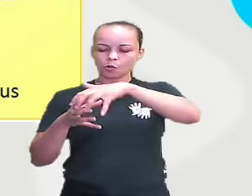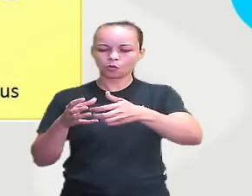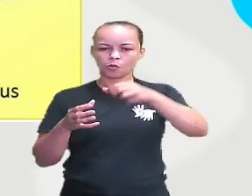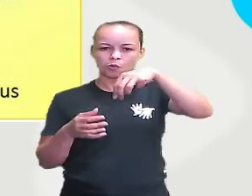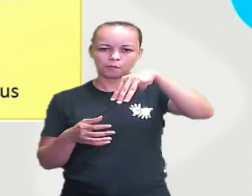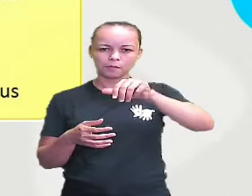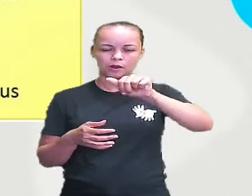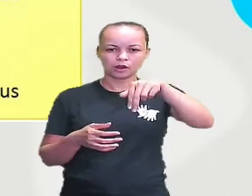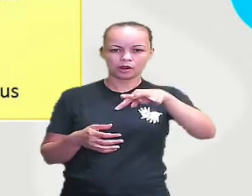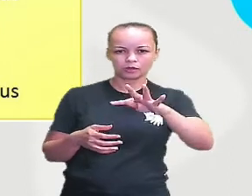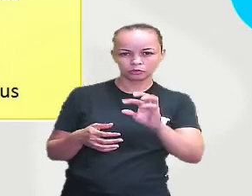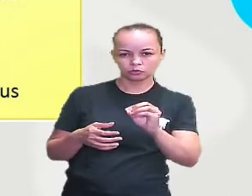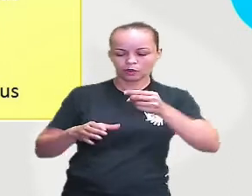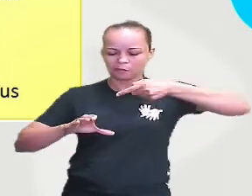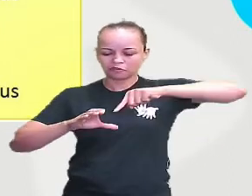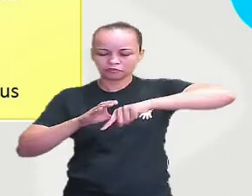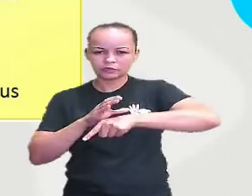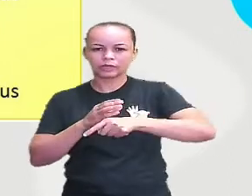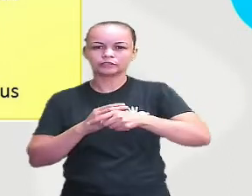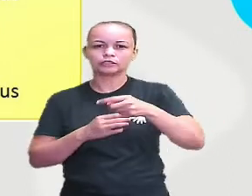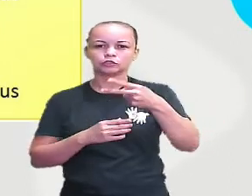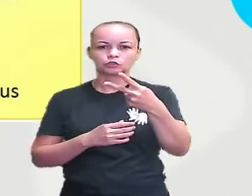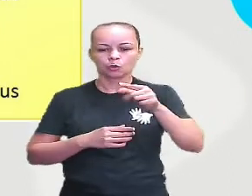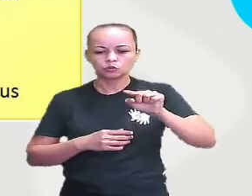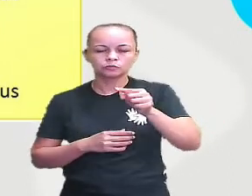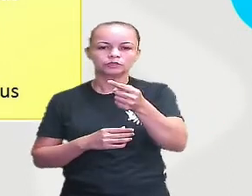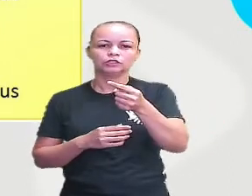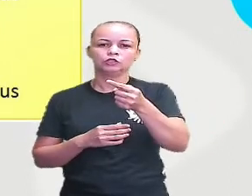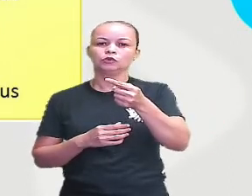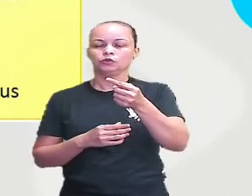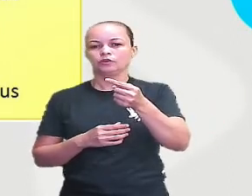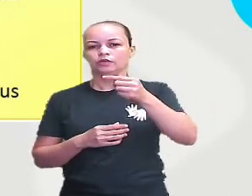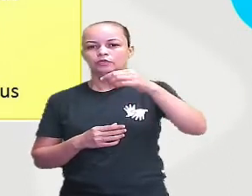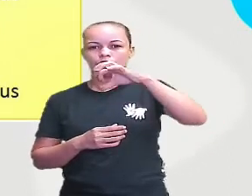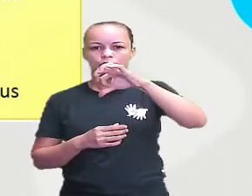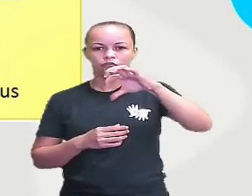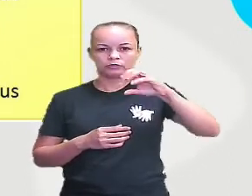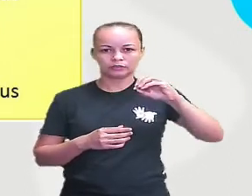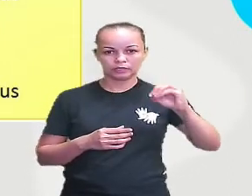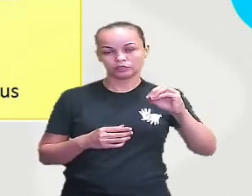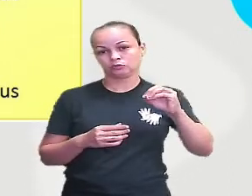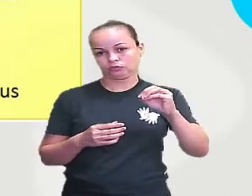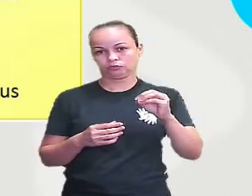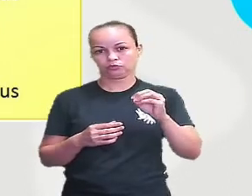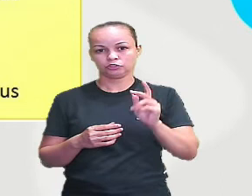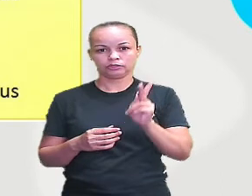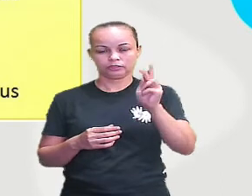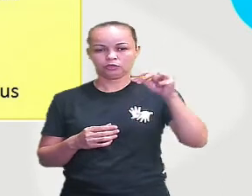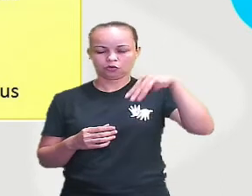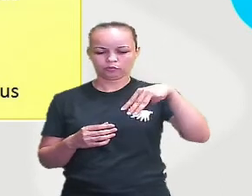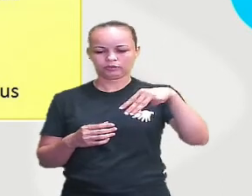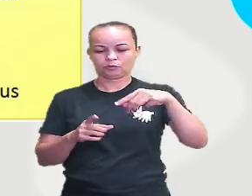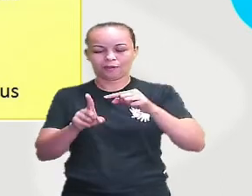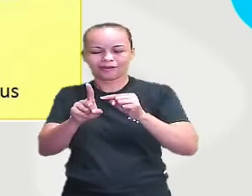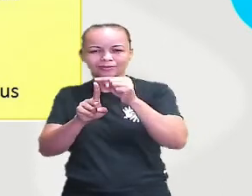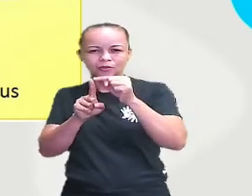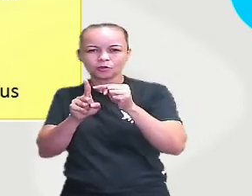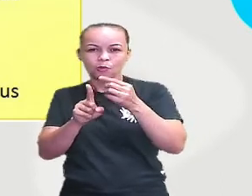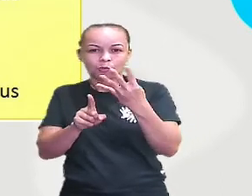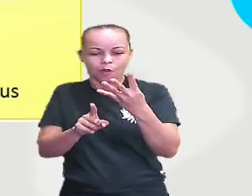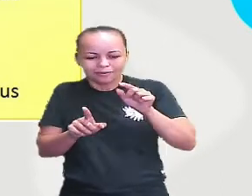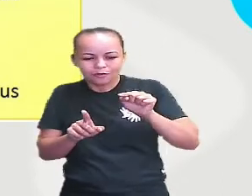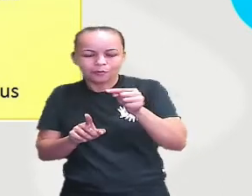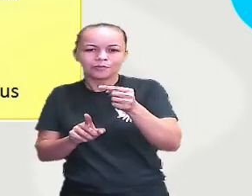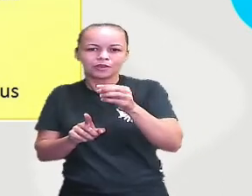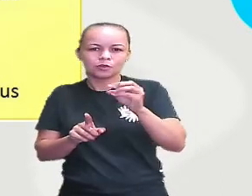chega até 2.900 quilômetros. A temperatura, gente, chega à marca de 4.000 graus Celsius.